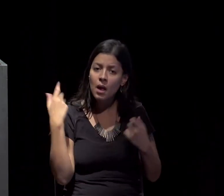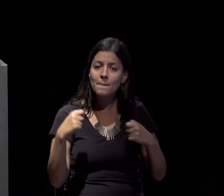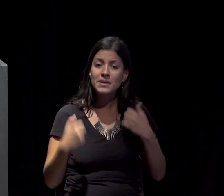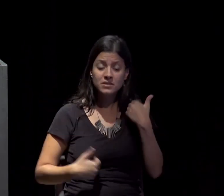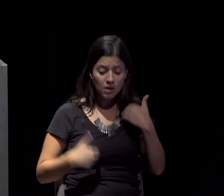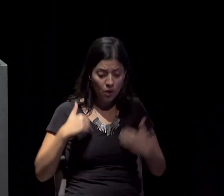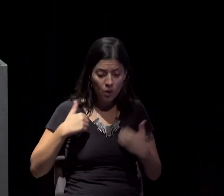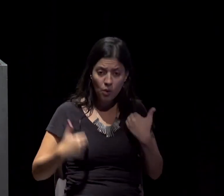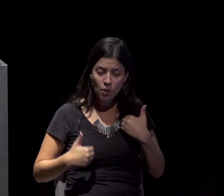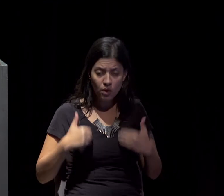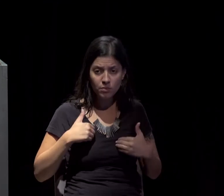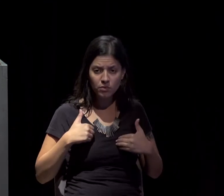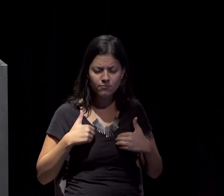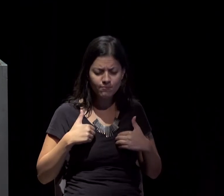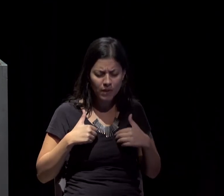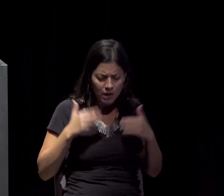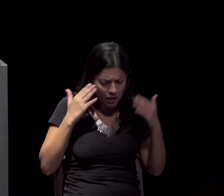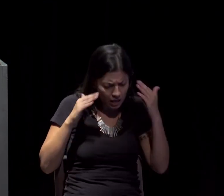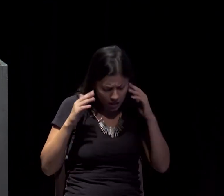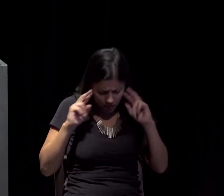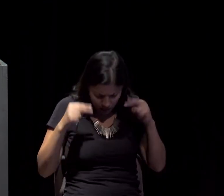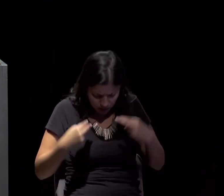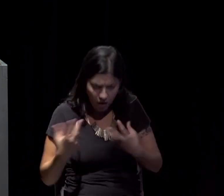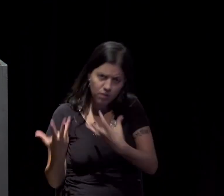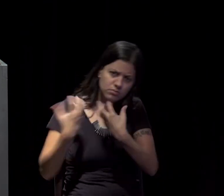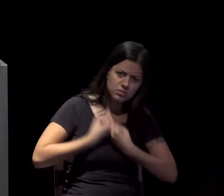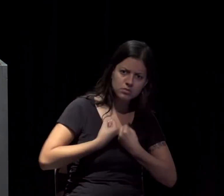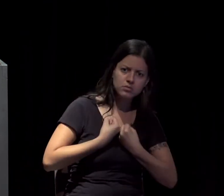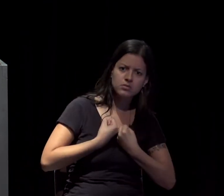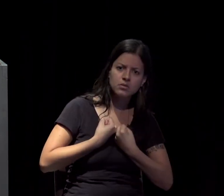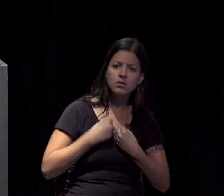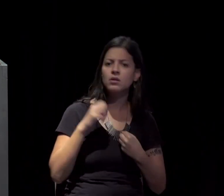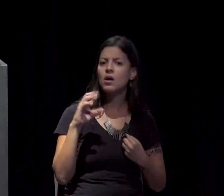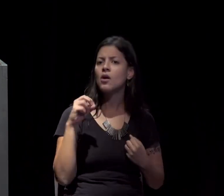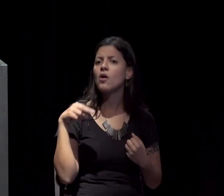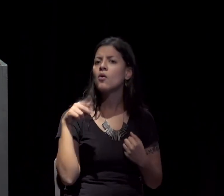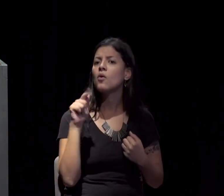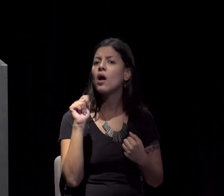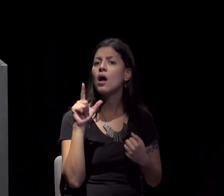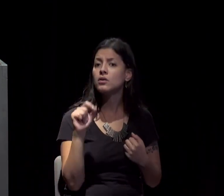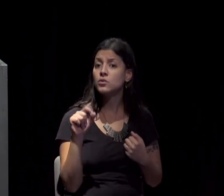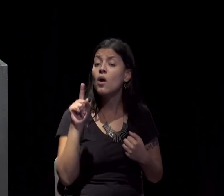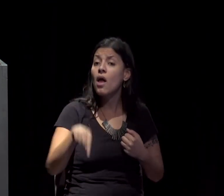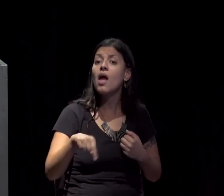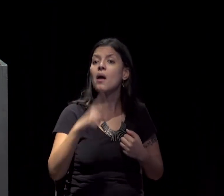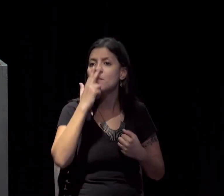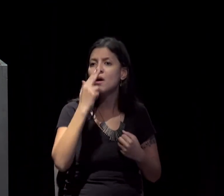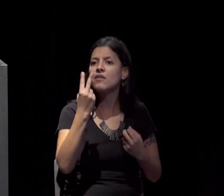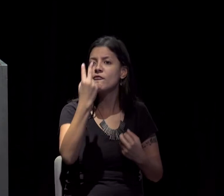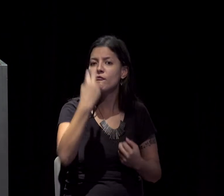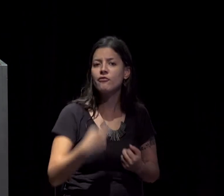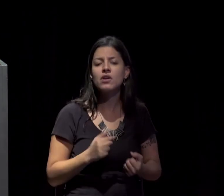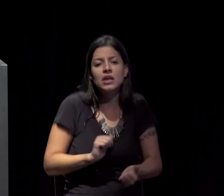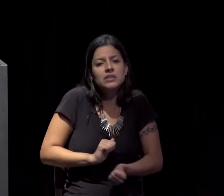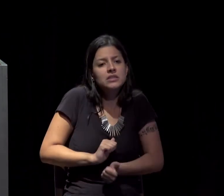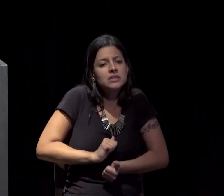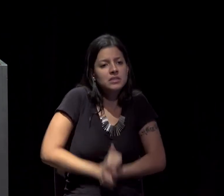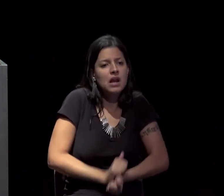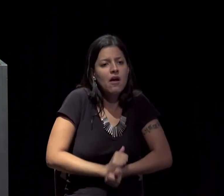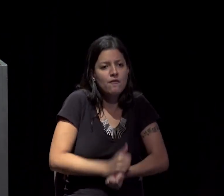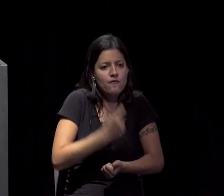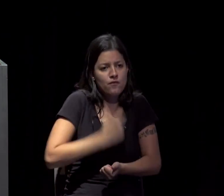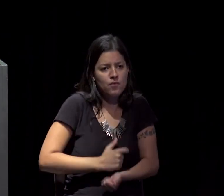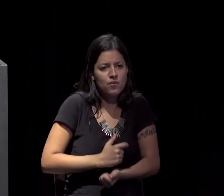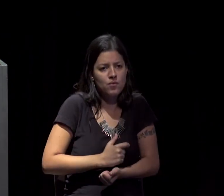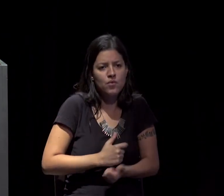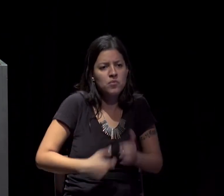corporalidade. Porque o corpo do devoto do Congado ele é anteriormente percebido como um corpo escravizado, ou seja, um corpo que não